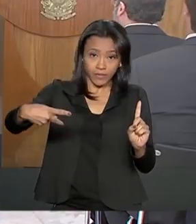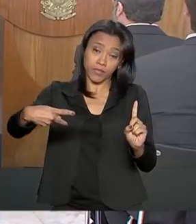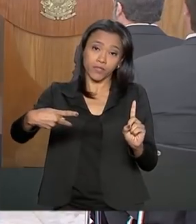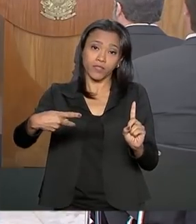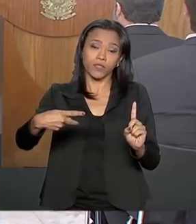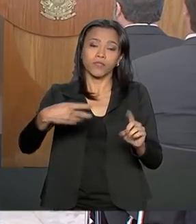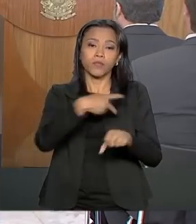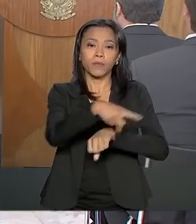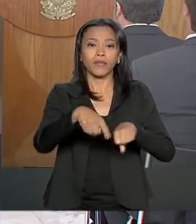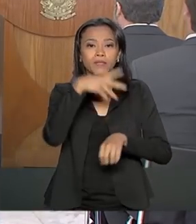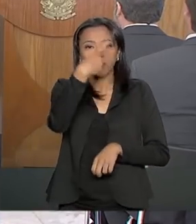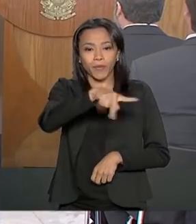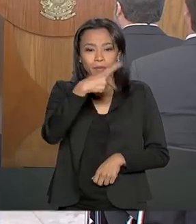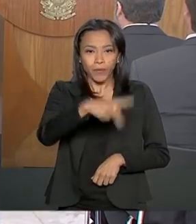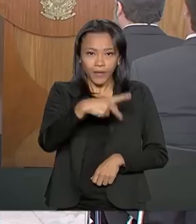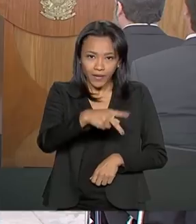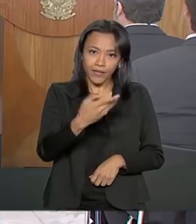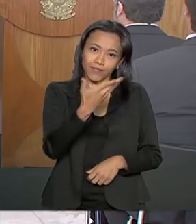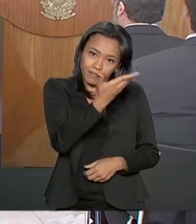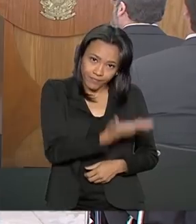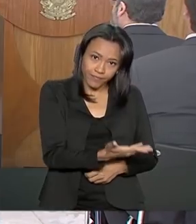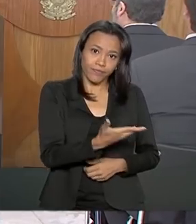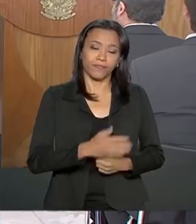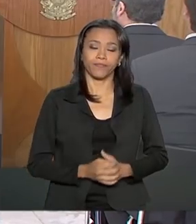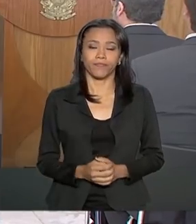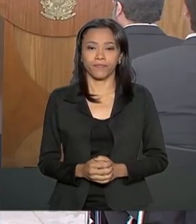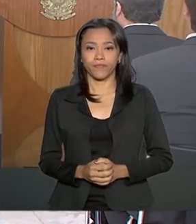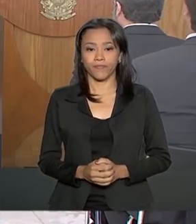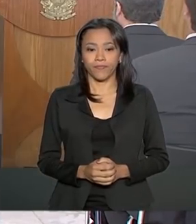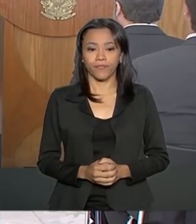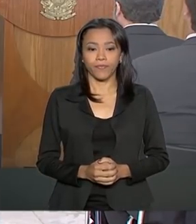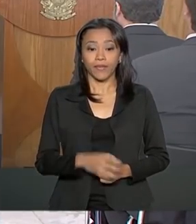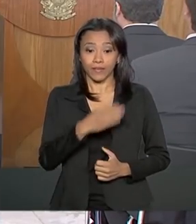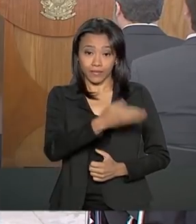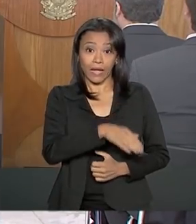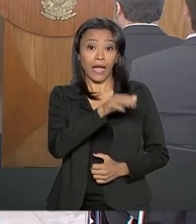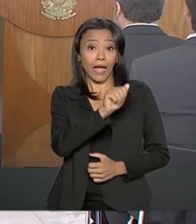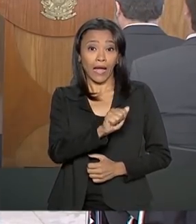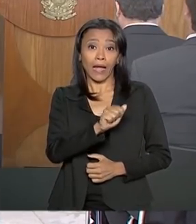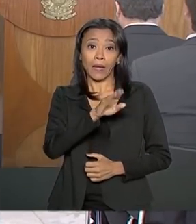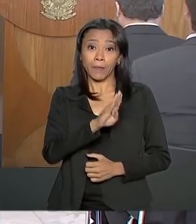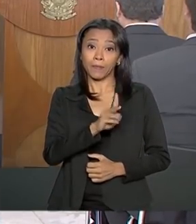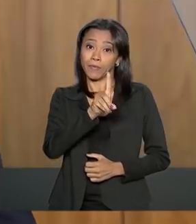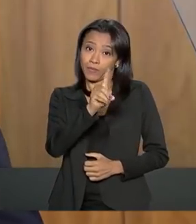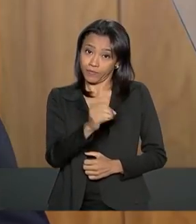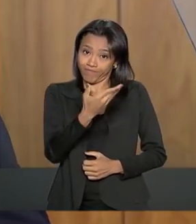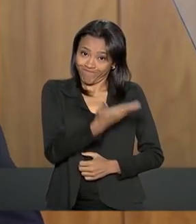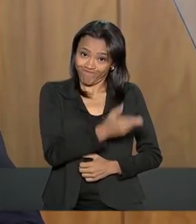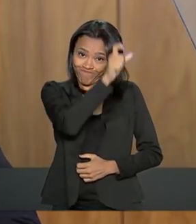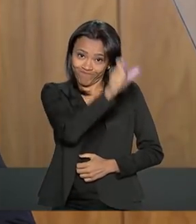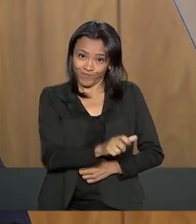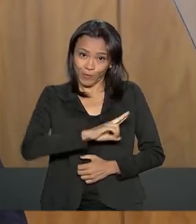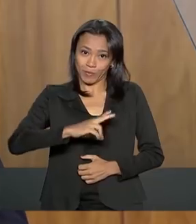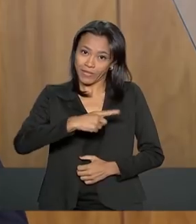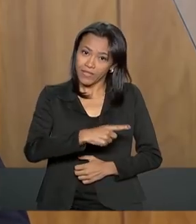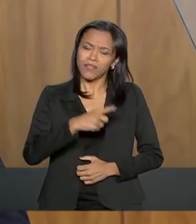me permite, meu irmão Marito, Mário Abdo, temos muita coisa em